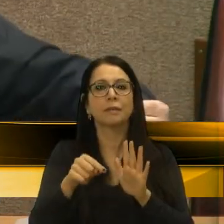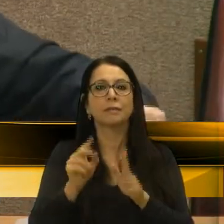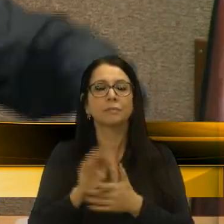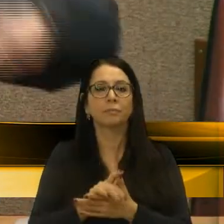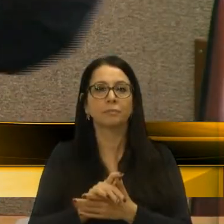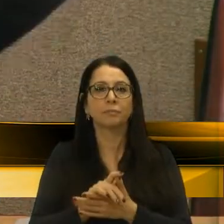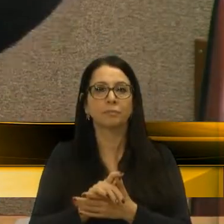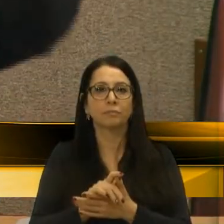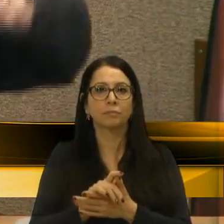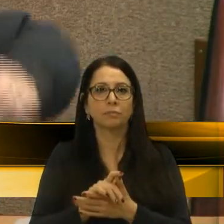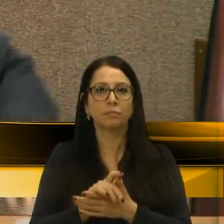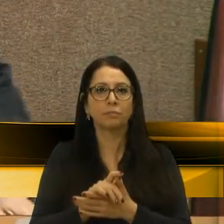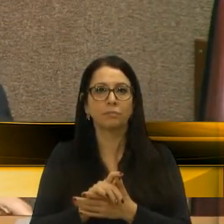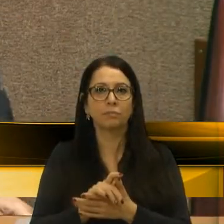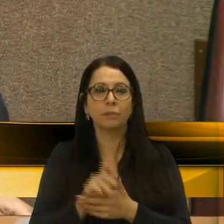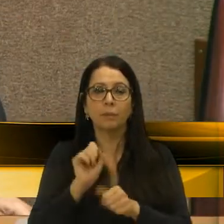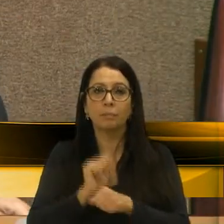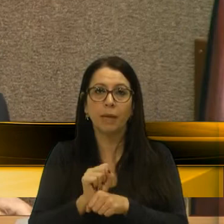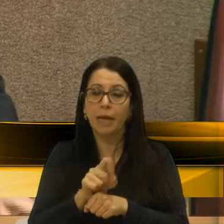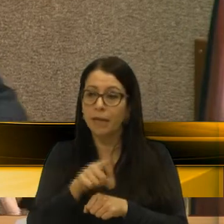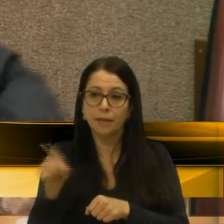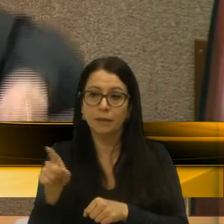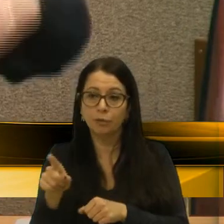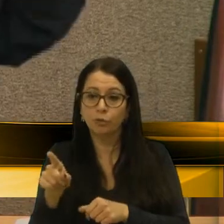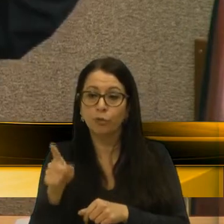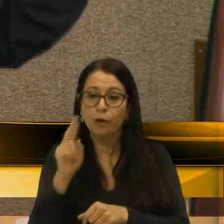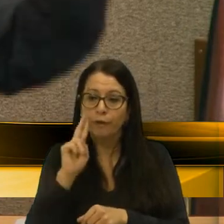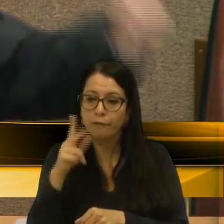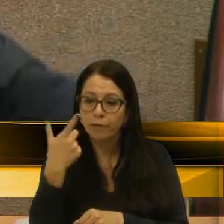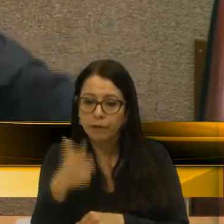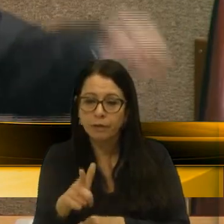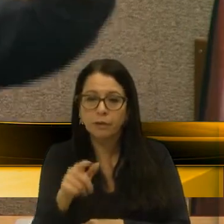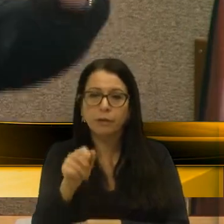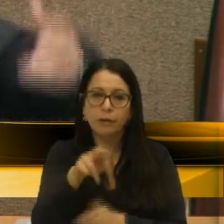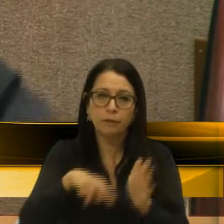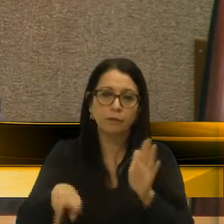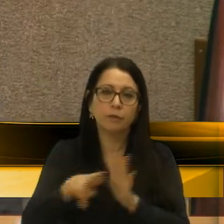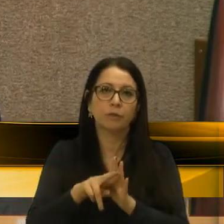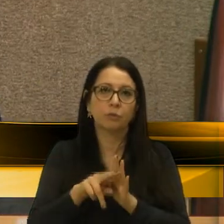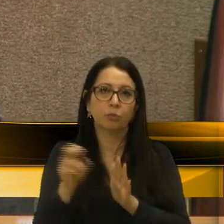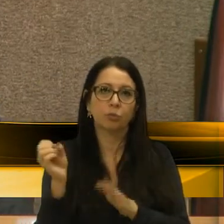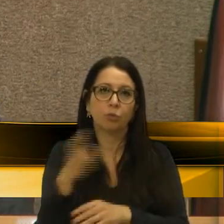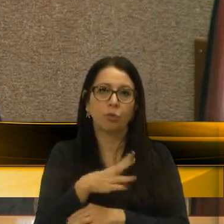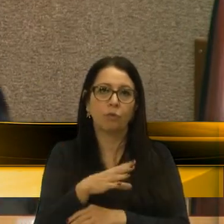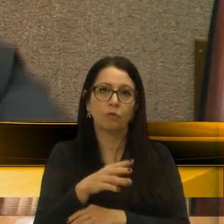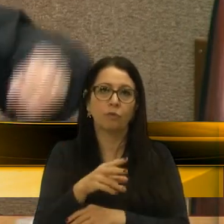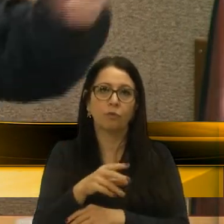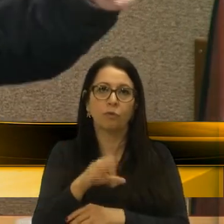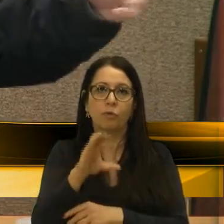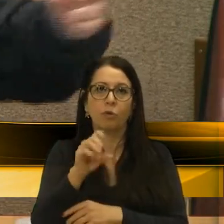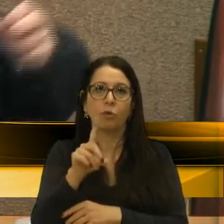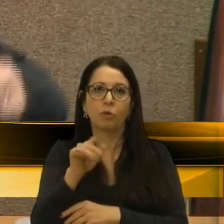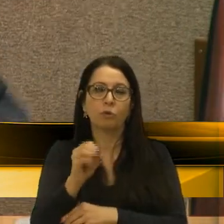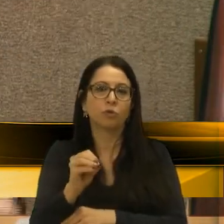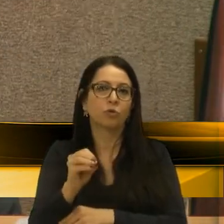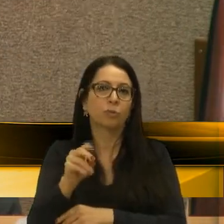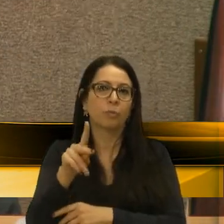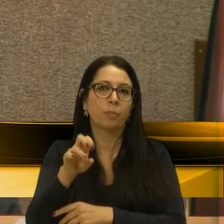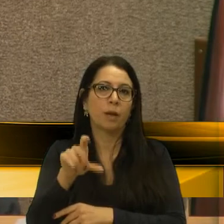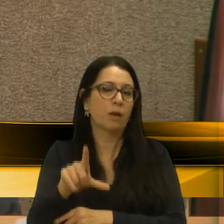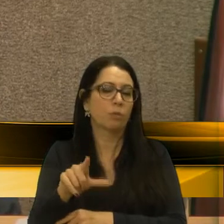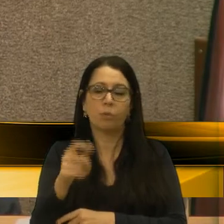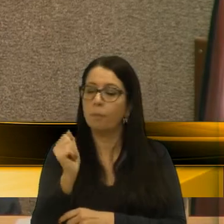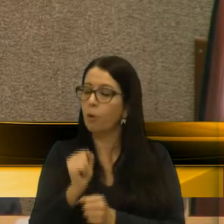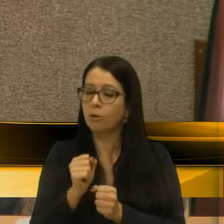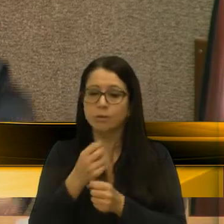para com essa questão da reavaliação, da revisão de um novo processo penal. E é inadmissível, vereadora